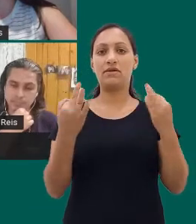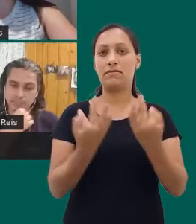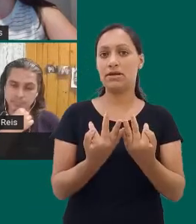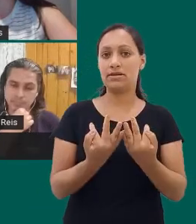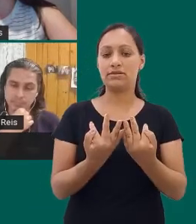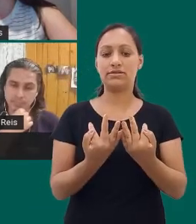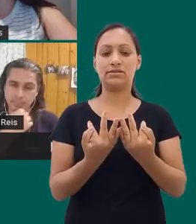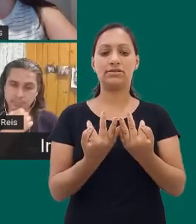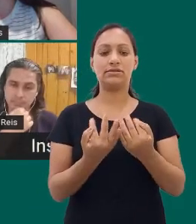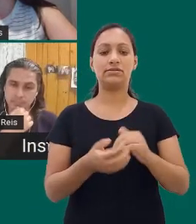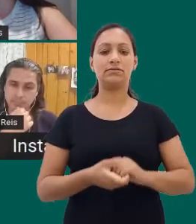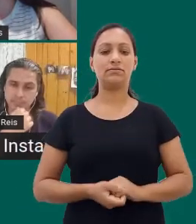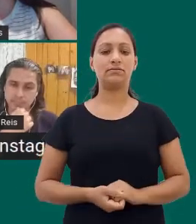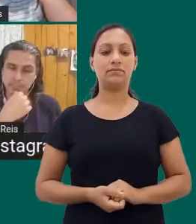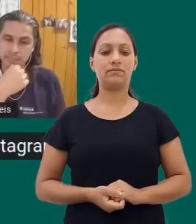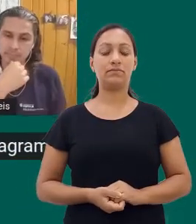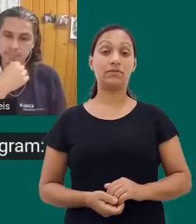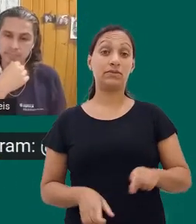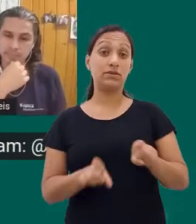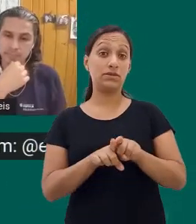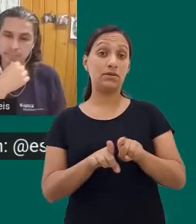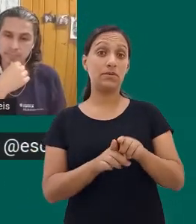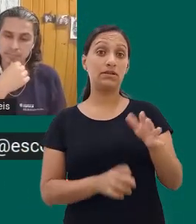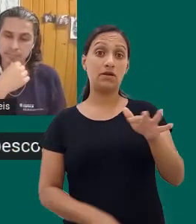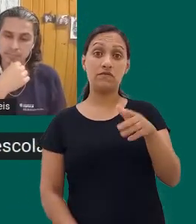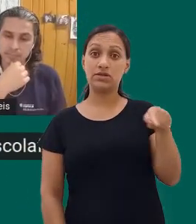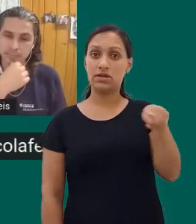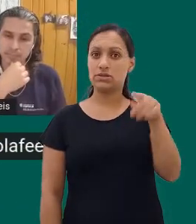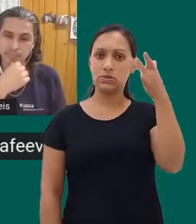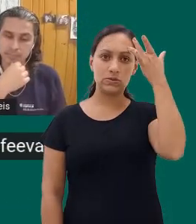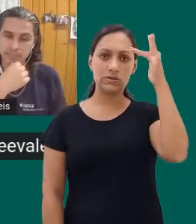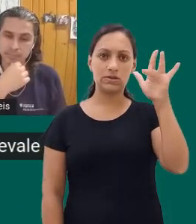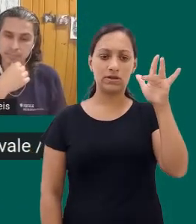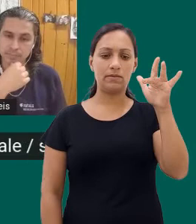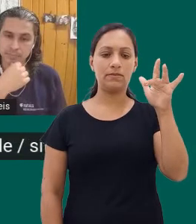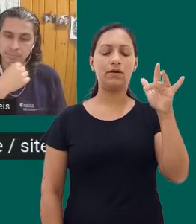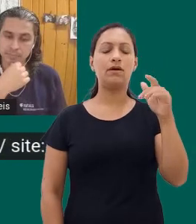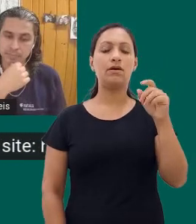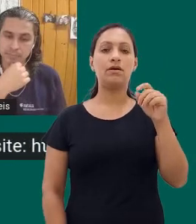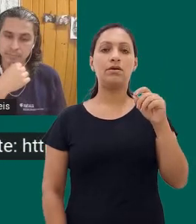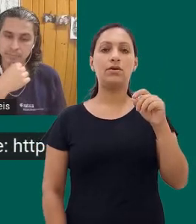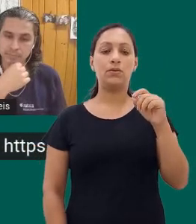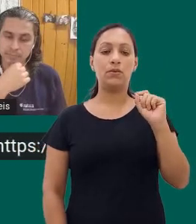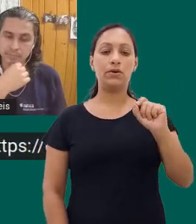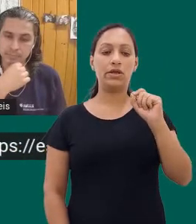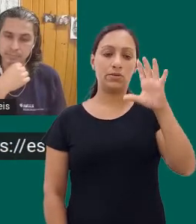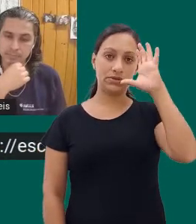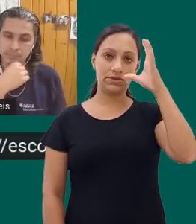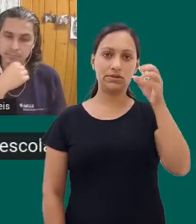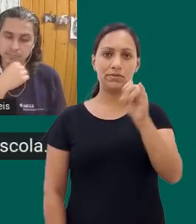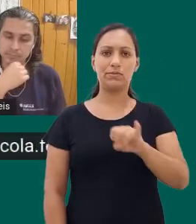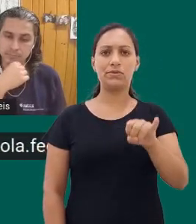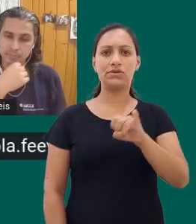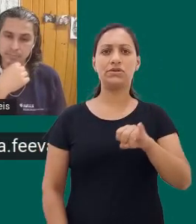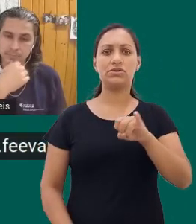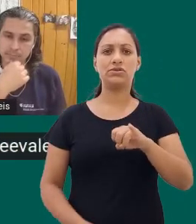as famílias não saibam, tá? Mas isso é algo que está acontecendo, é importante, né, falar